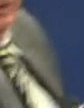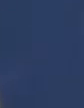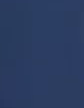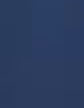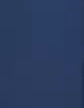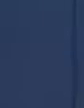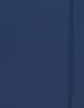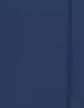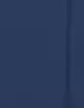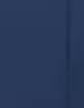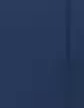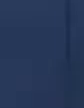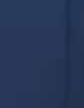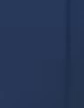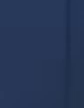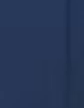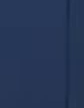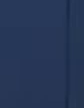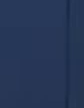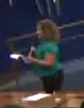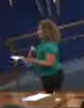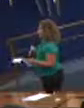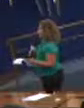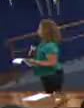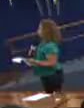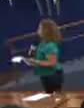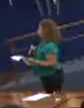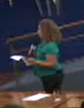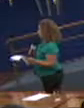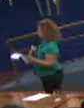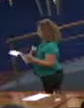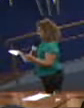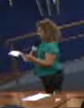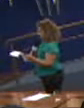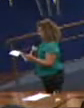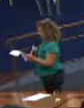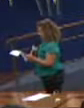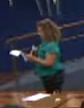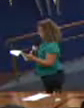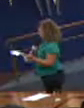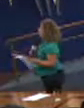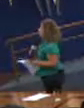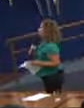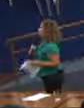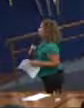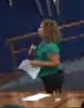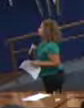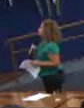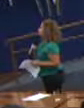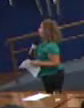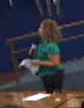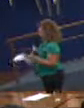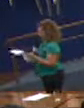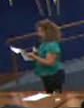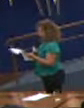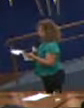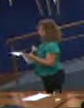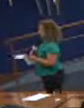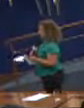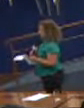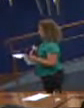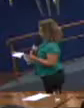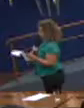a regularização para implantação de um centro de saúde no bairro. O item 3 é uma matéria de autoria do vereador Jorge